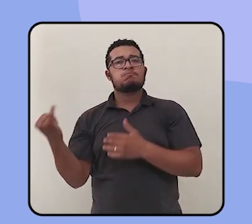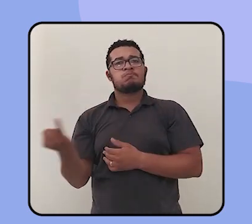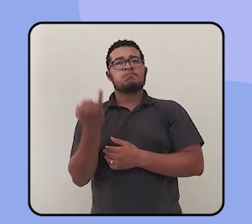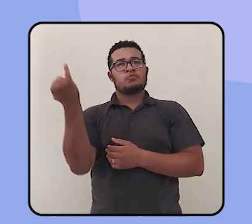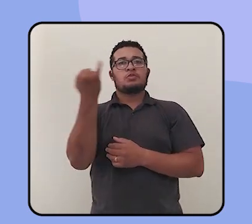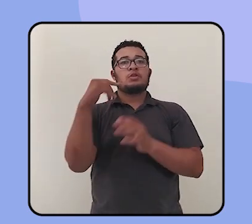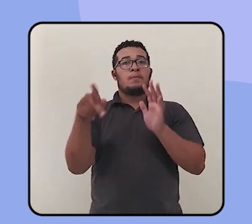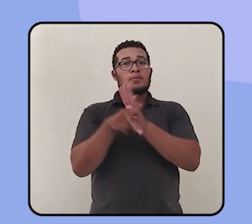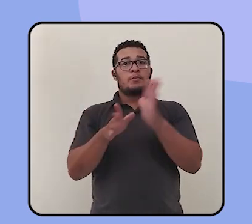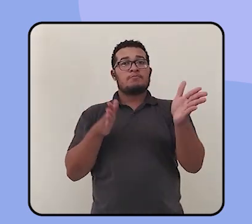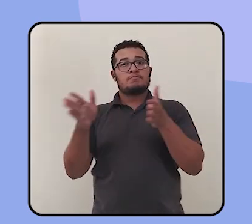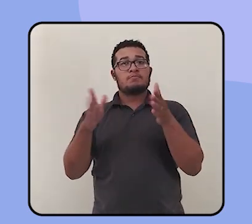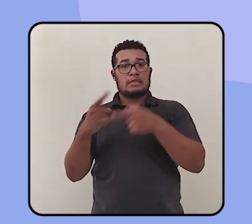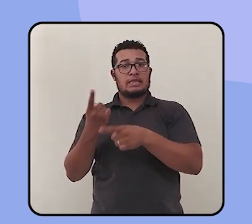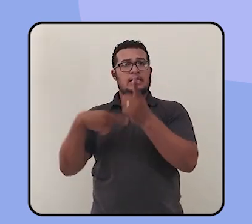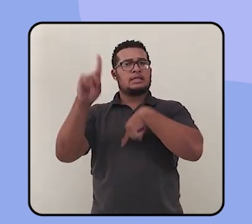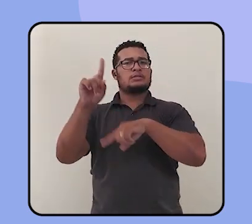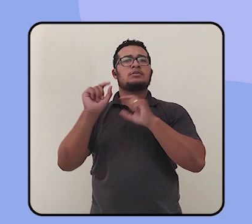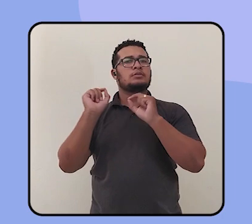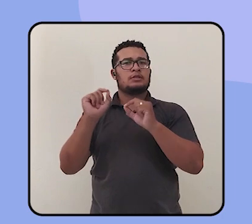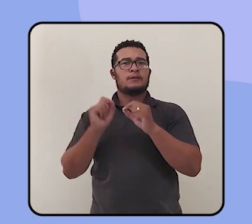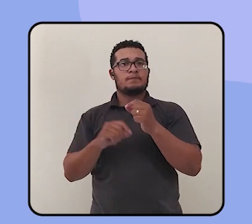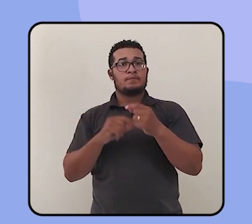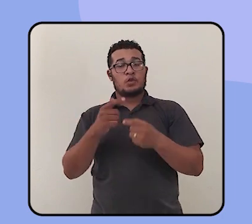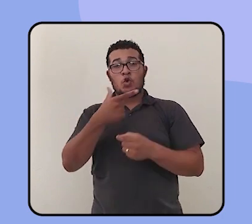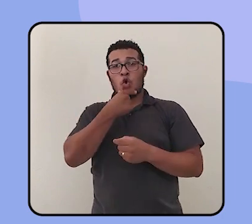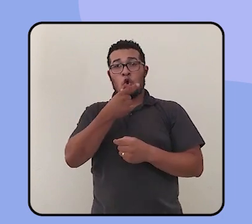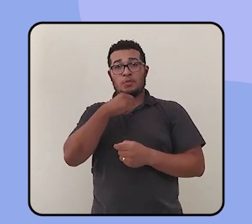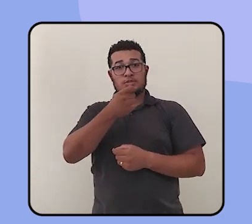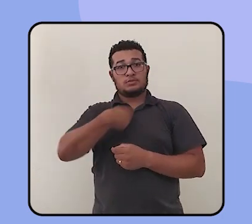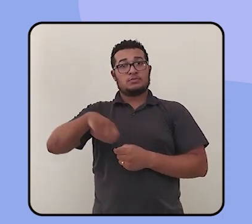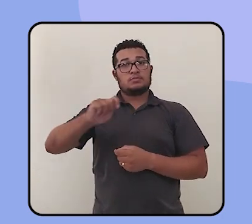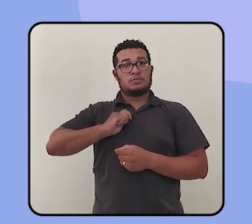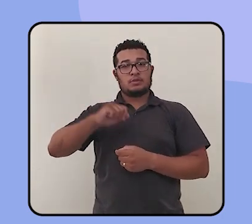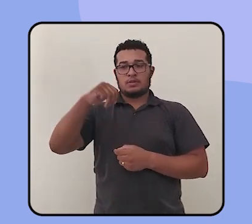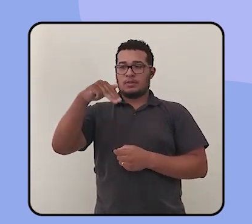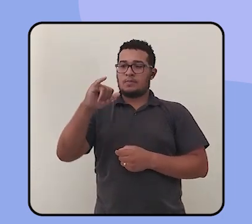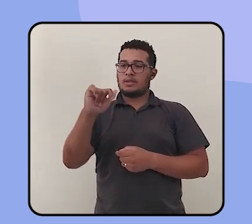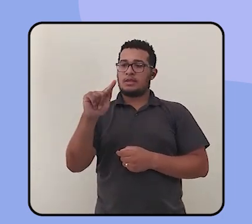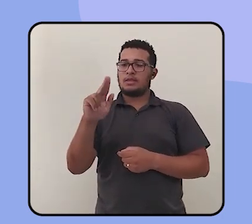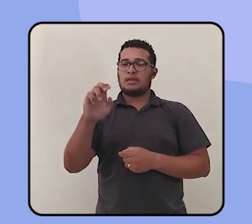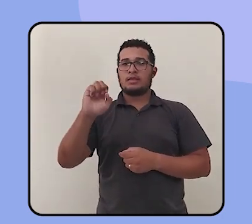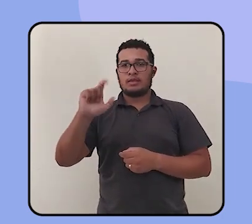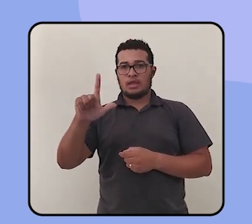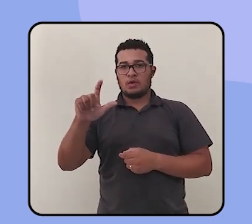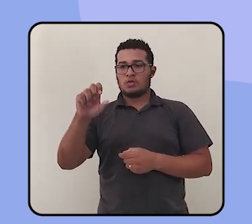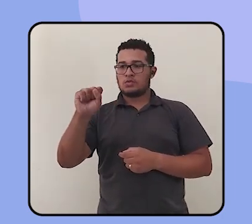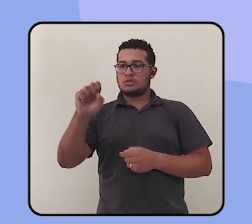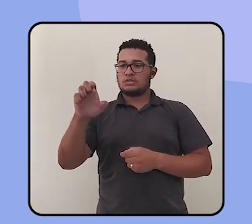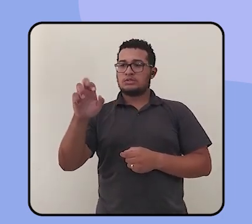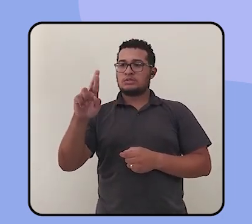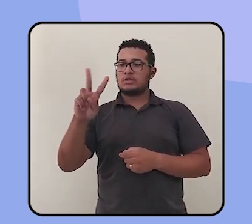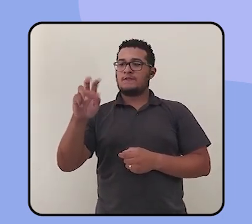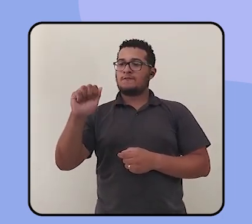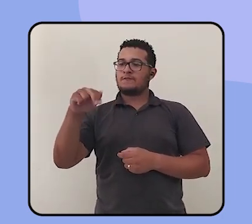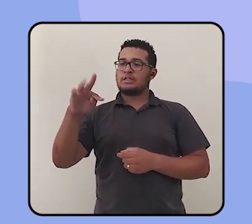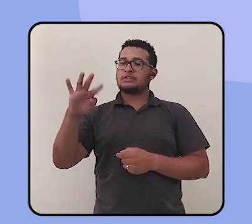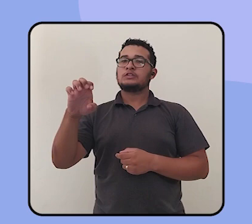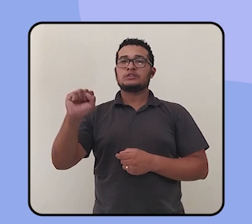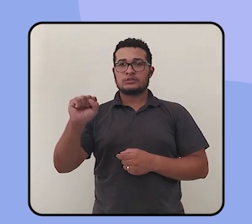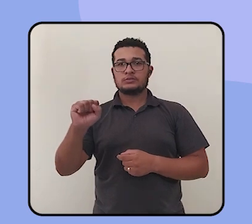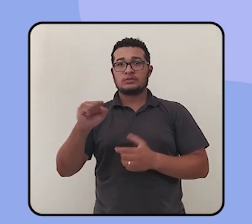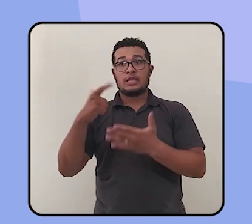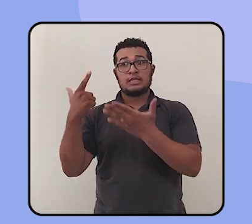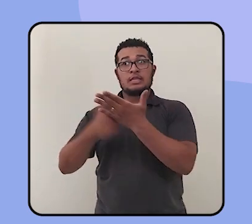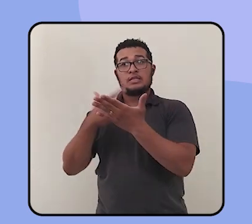do período renascentista temos aí o espanhol miguel de cervantes e dentre outros